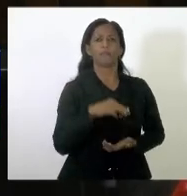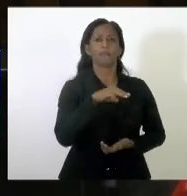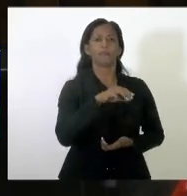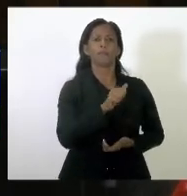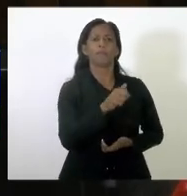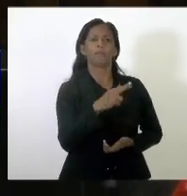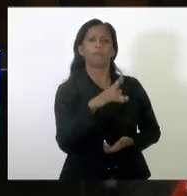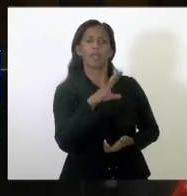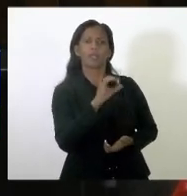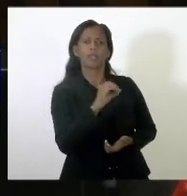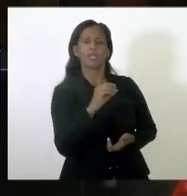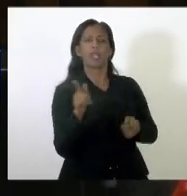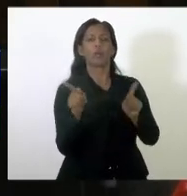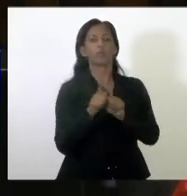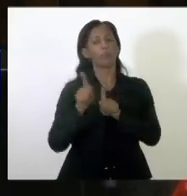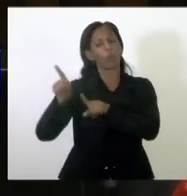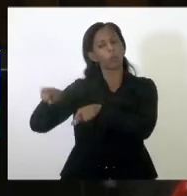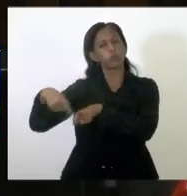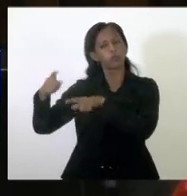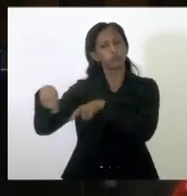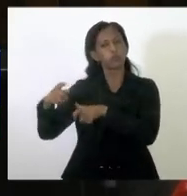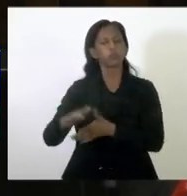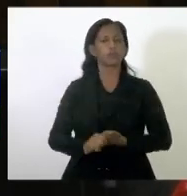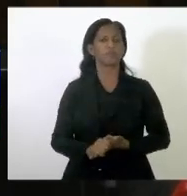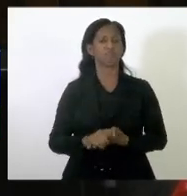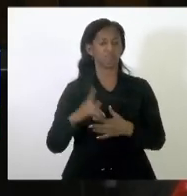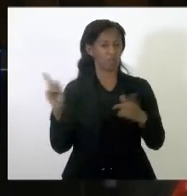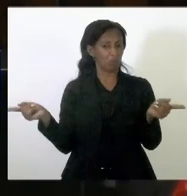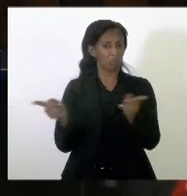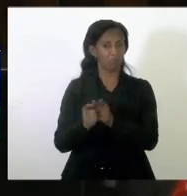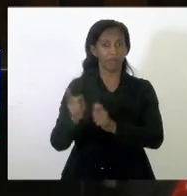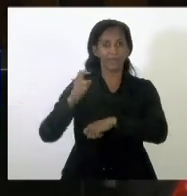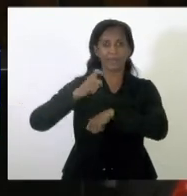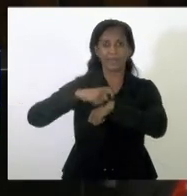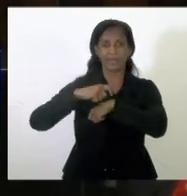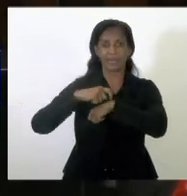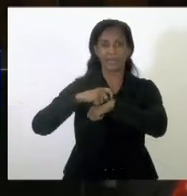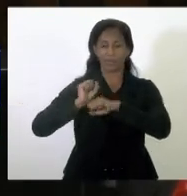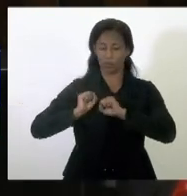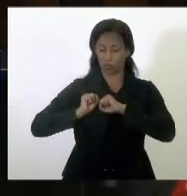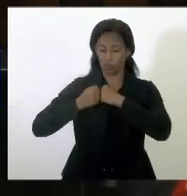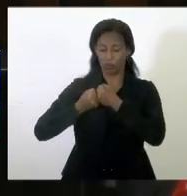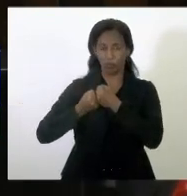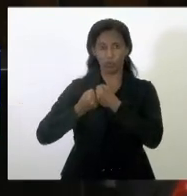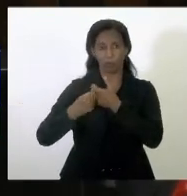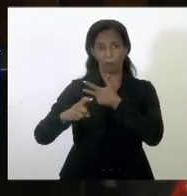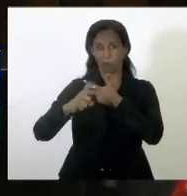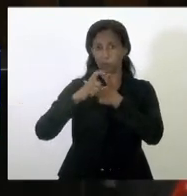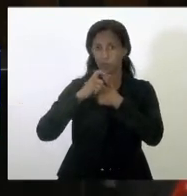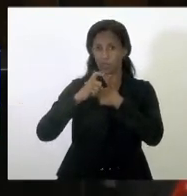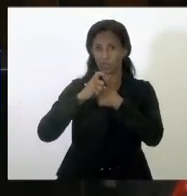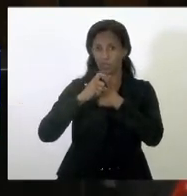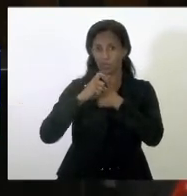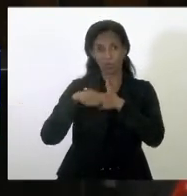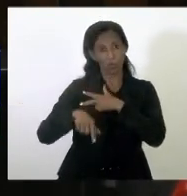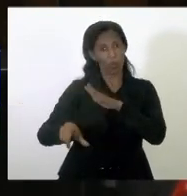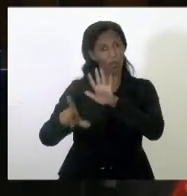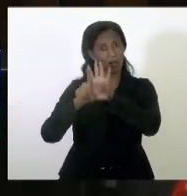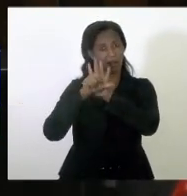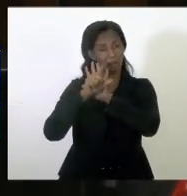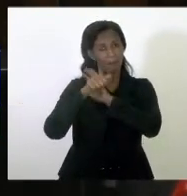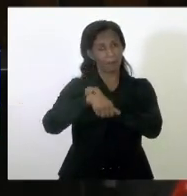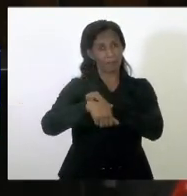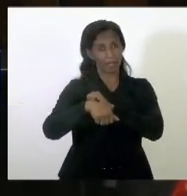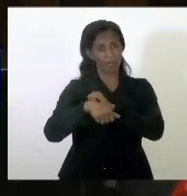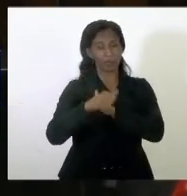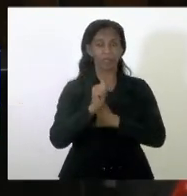Marcelo Queiroz, secretário de agricultura, e num curto espaço de tempo, numa união de esforços do Poder Executivo, com o mandato aqui na Assembleia Legislativa,